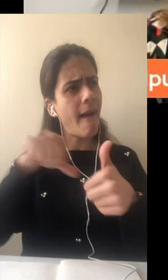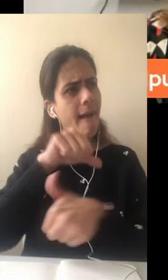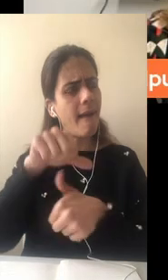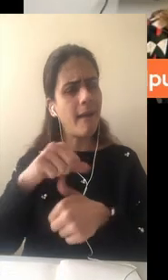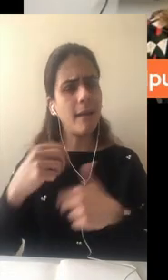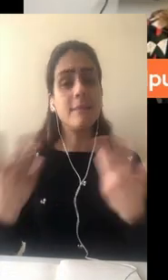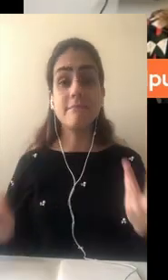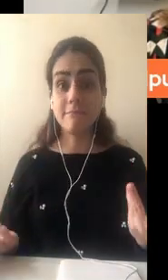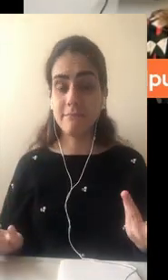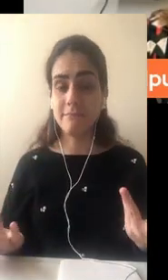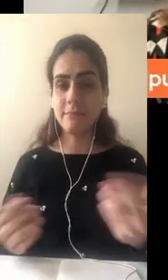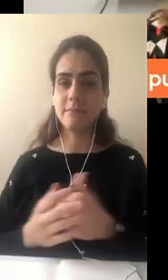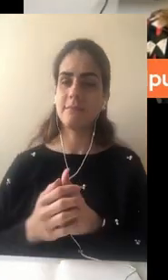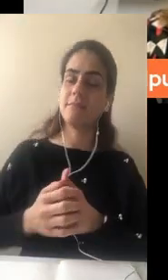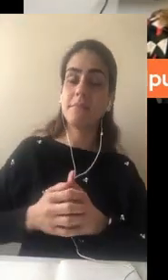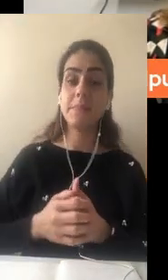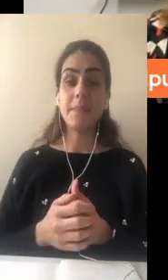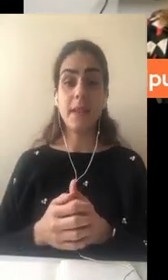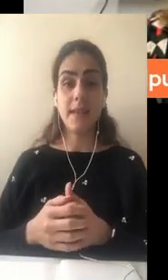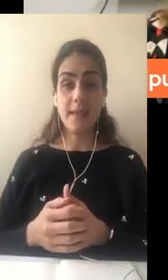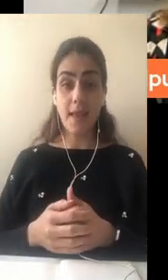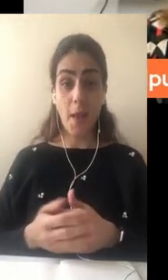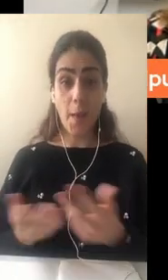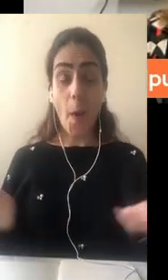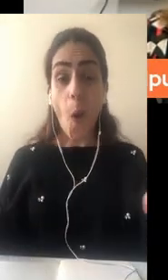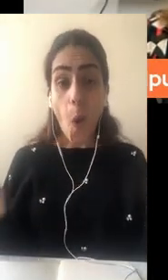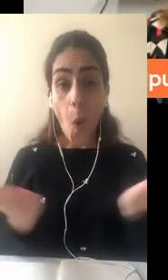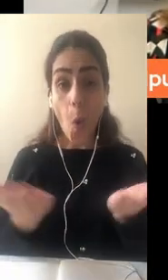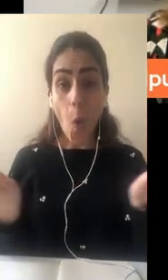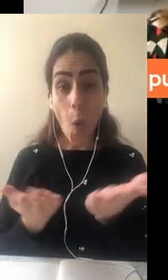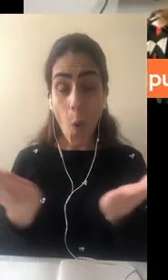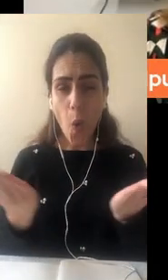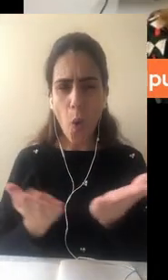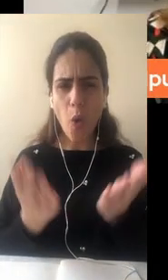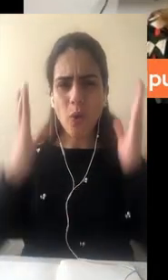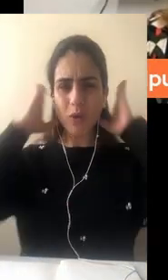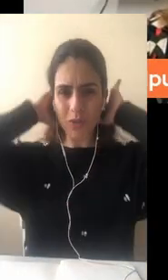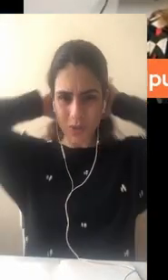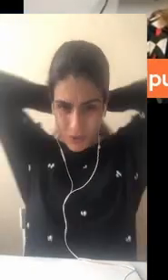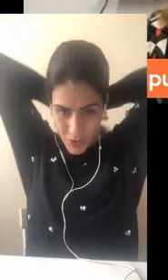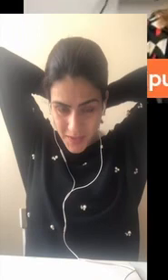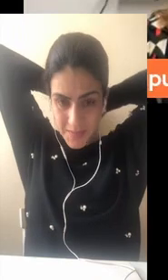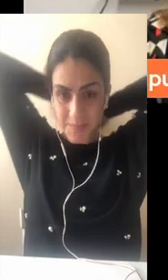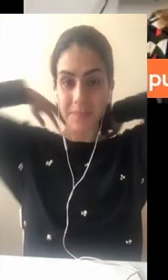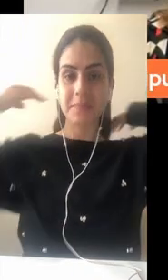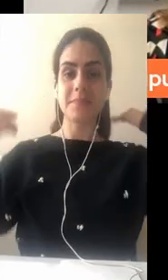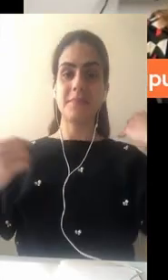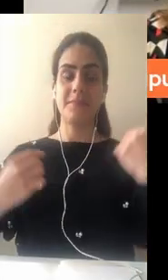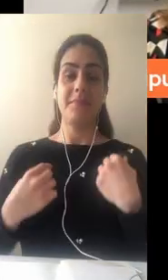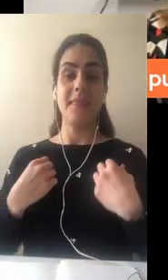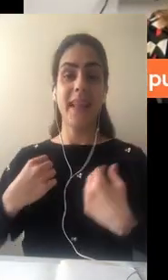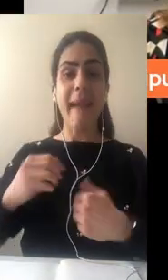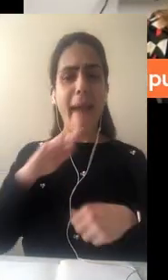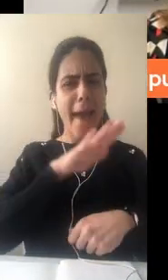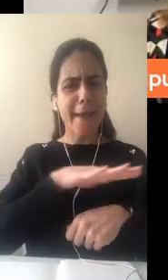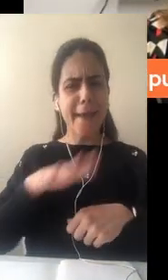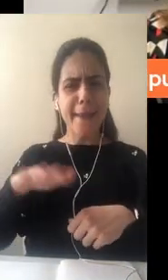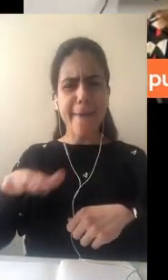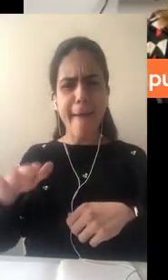argumentos que eu usei. Hoje, o adoecimento mental de crianças e adolescentes só